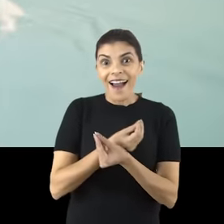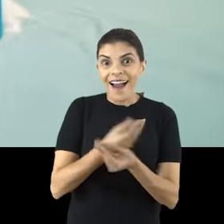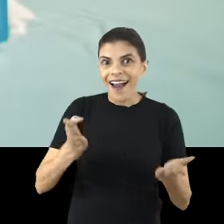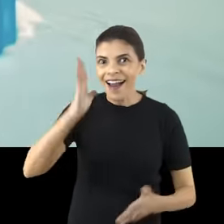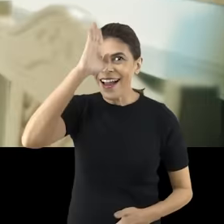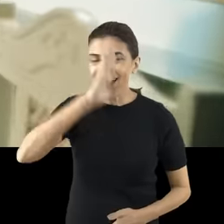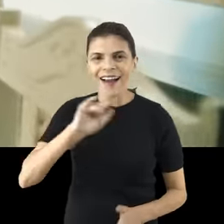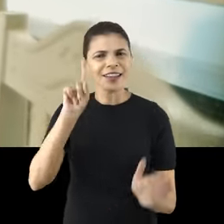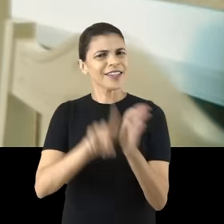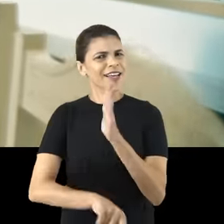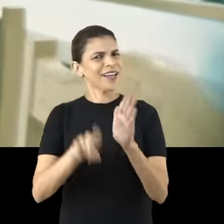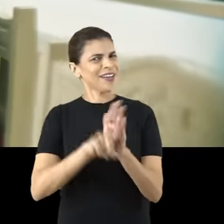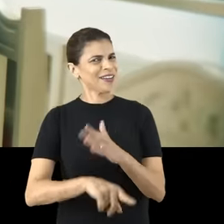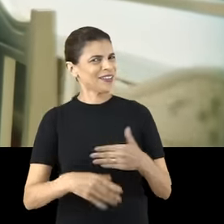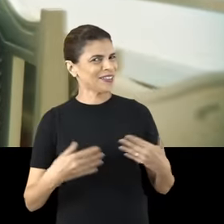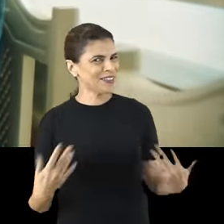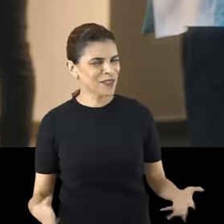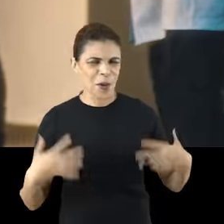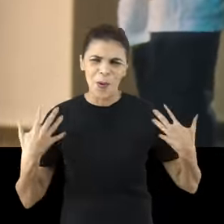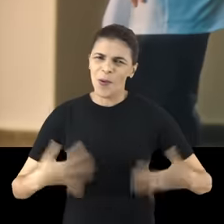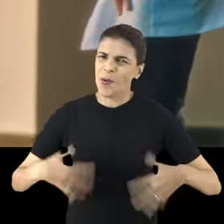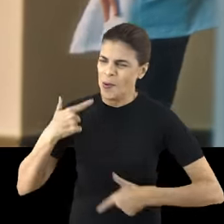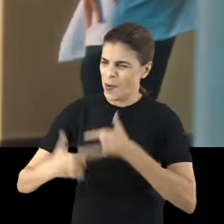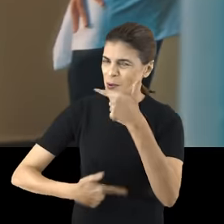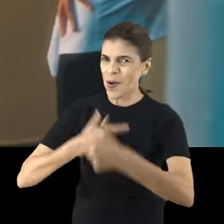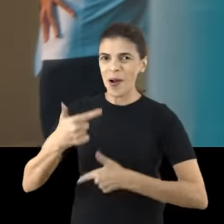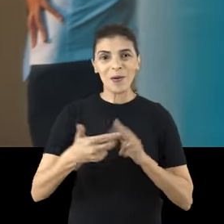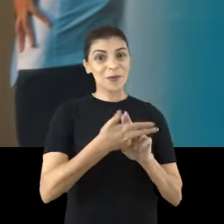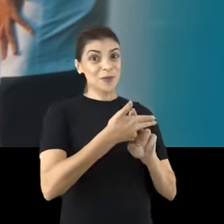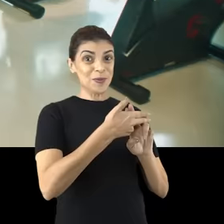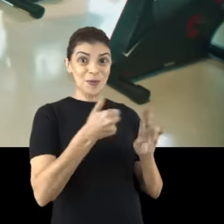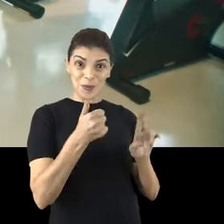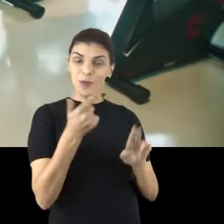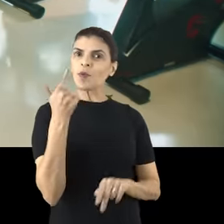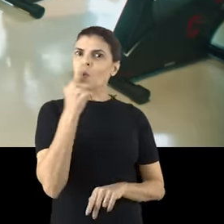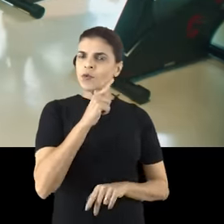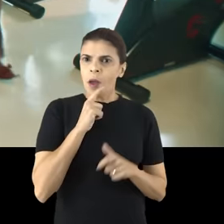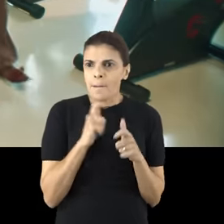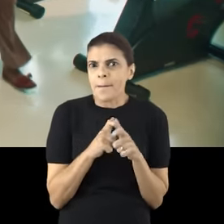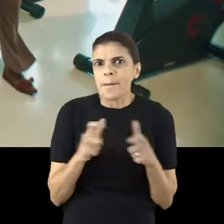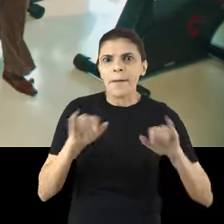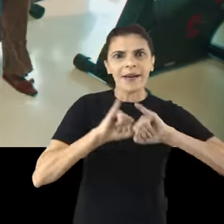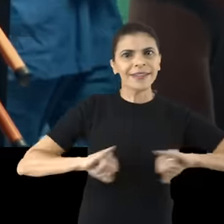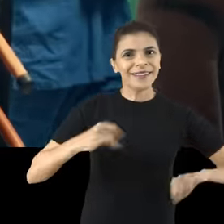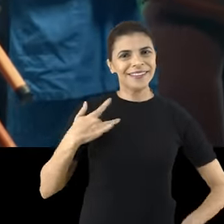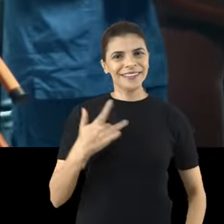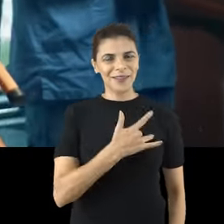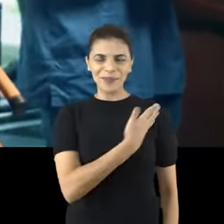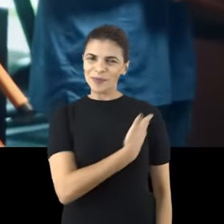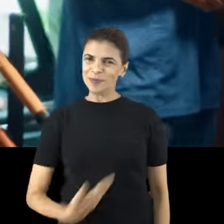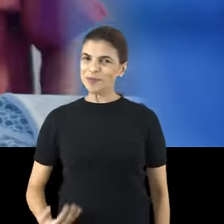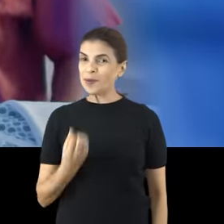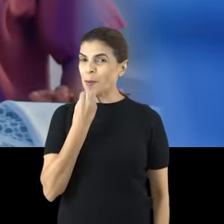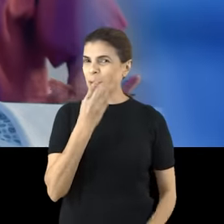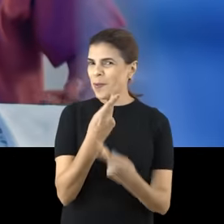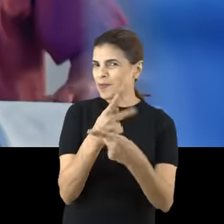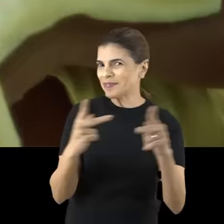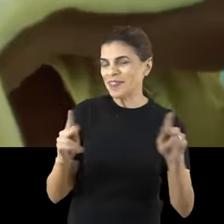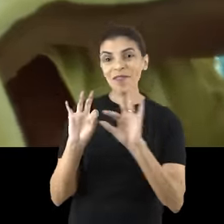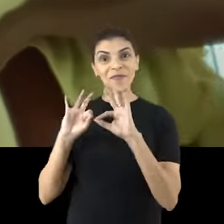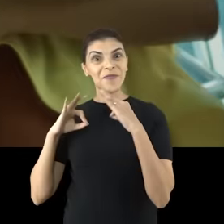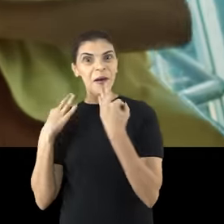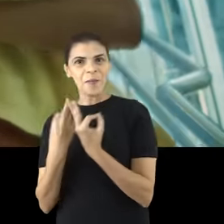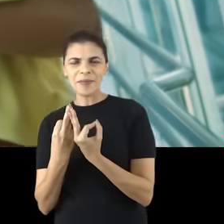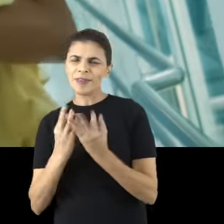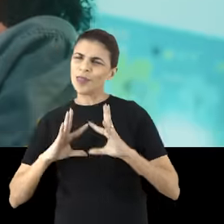medicamentos gratuitos e desconto para todos. Tem muito trabalho sendo feito, porque fortalecer o SUS e a saúde pública é bom para você,